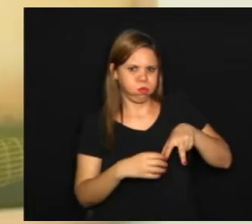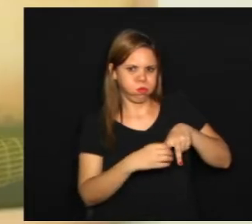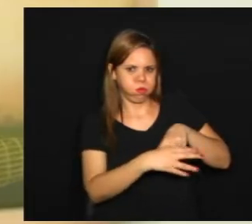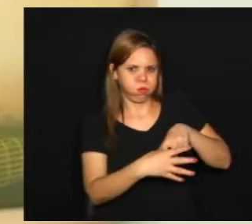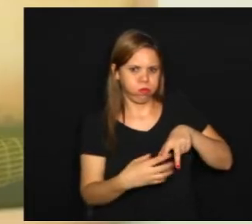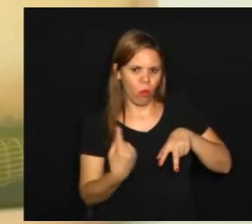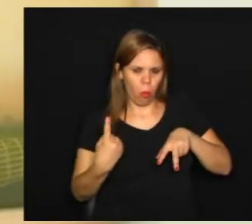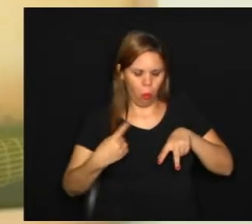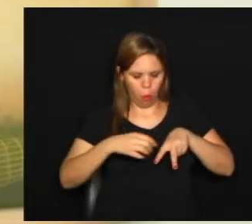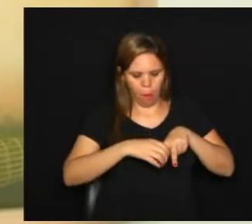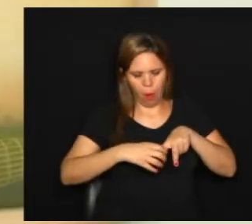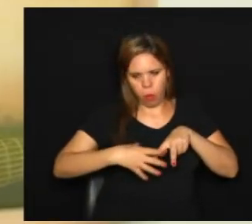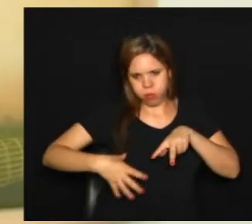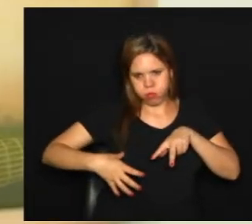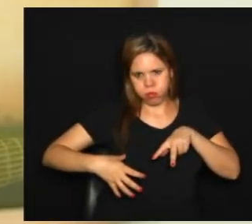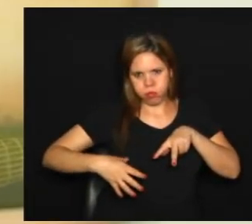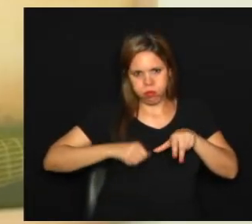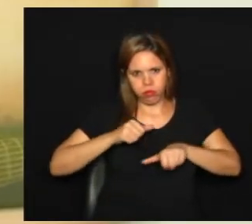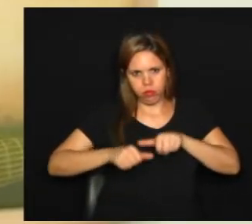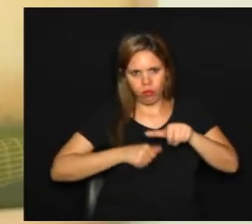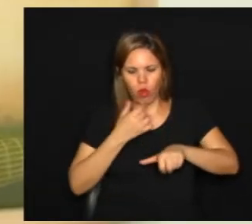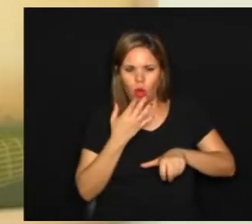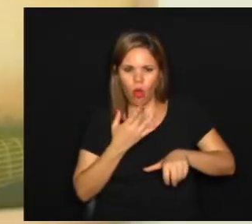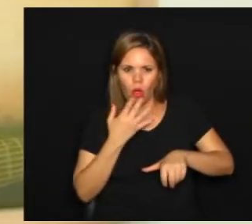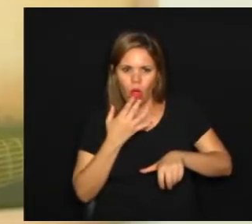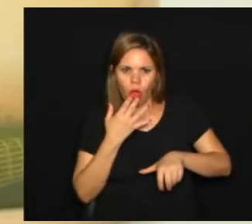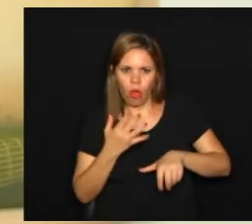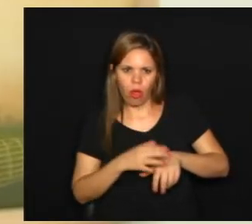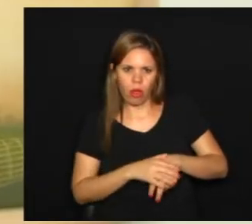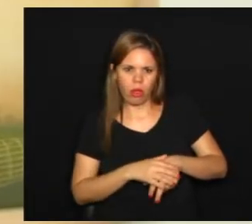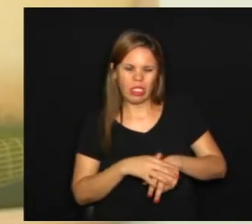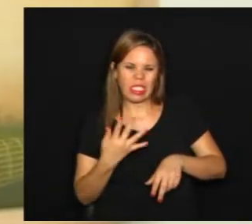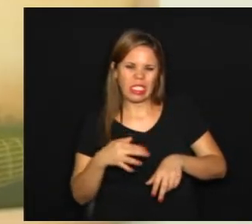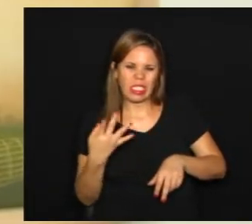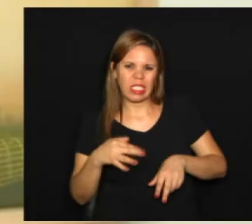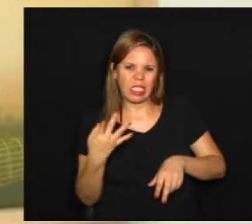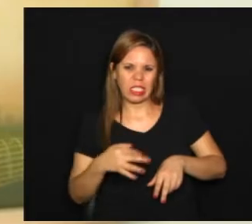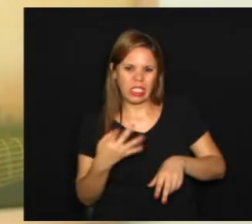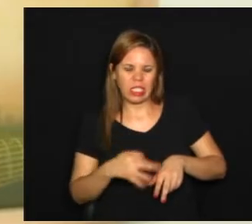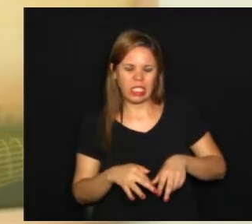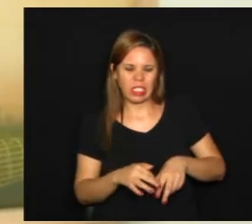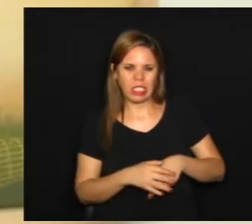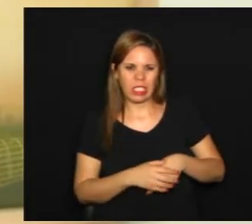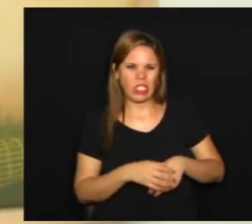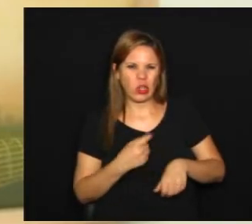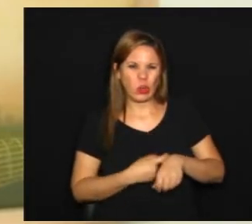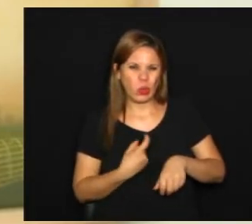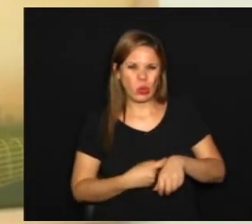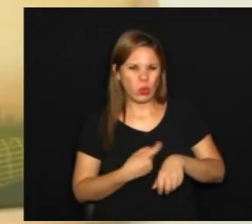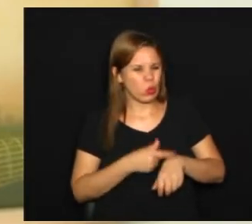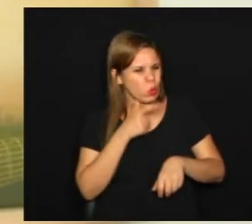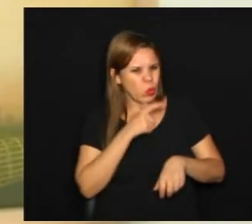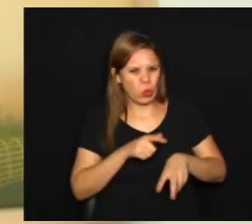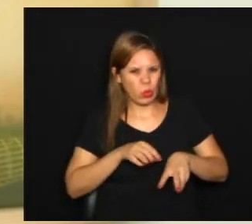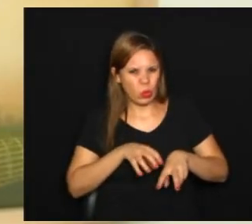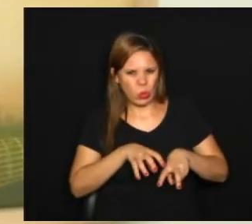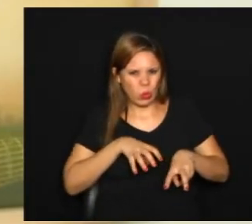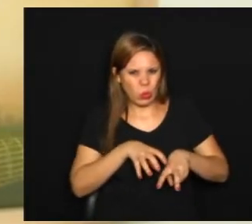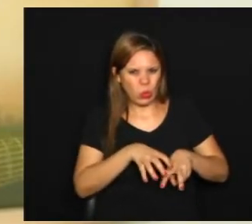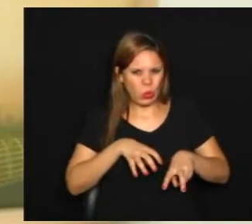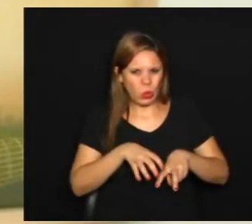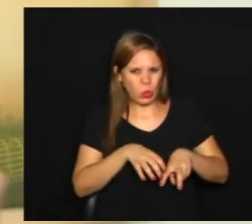comum é a trombose venosa profunda mesmo, que ocorre mais nos membros inferiores. Quais são os sintomas? O principal deles é